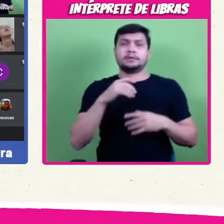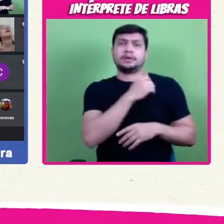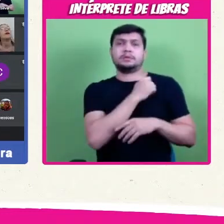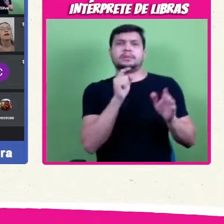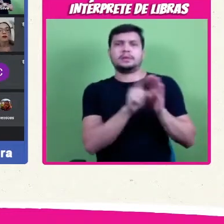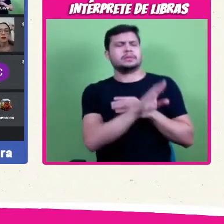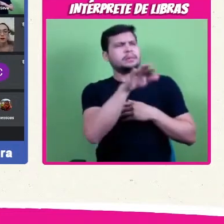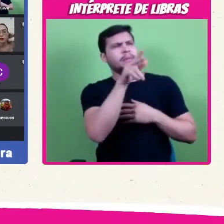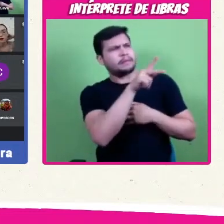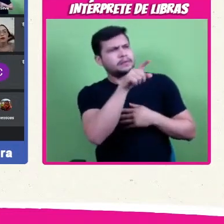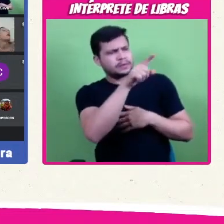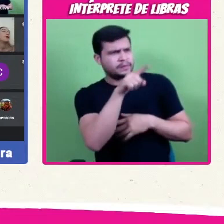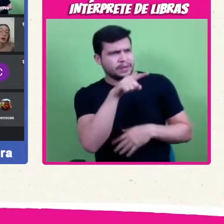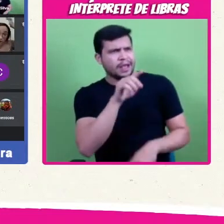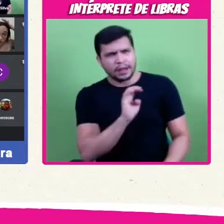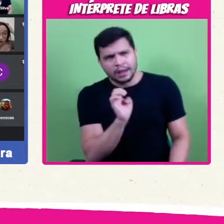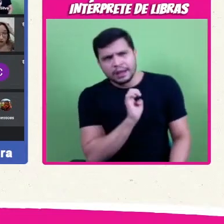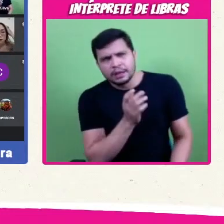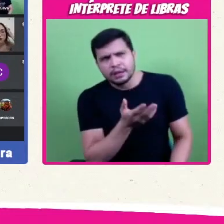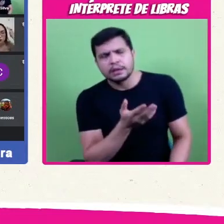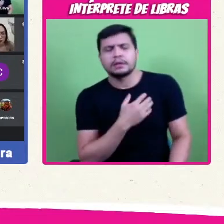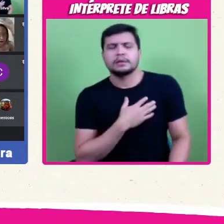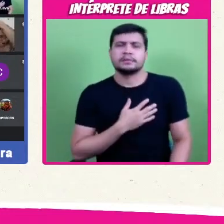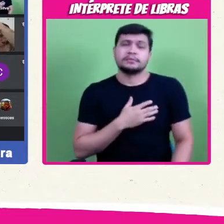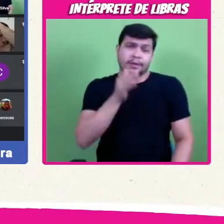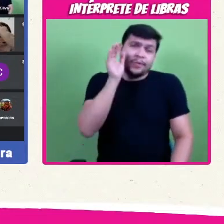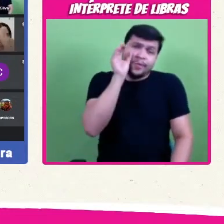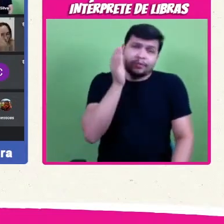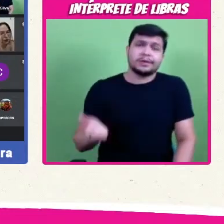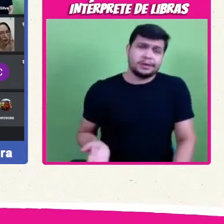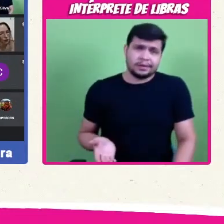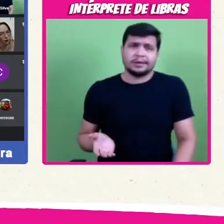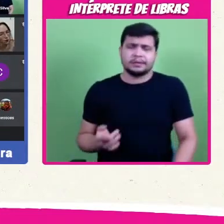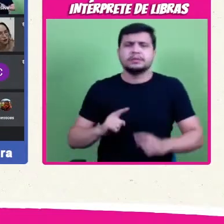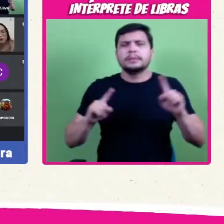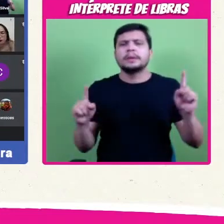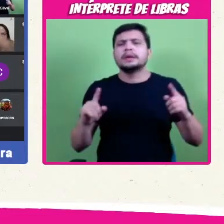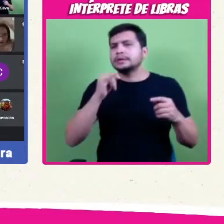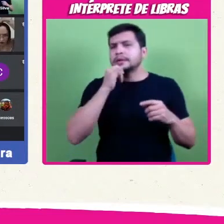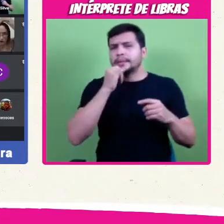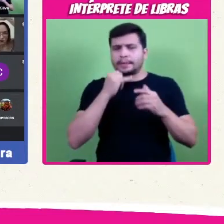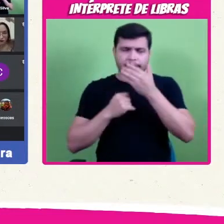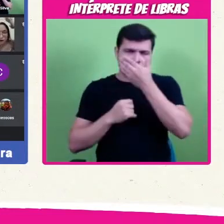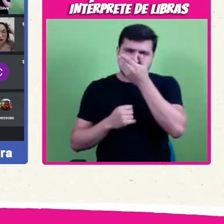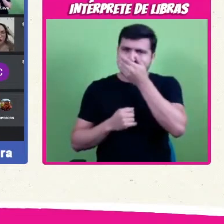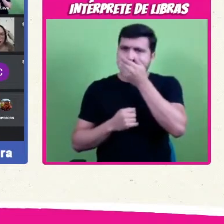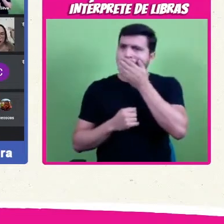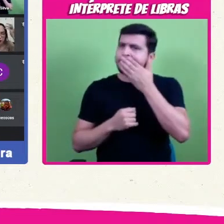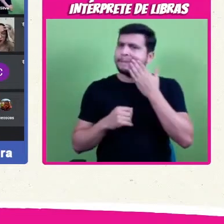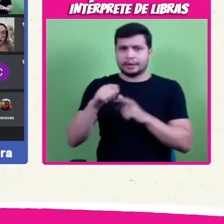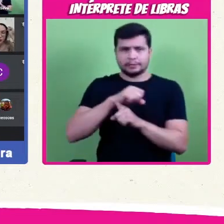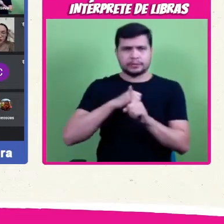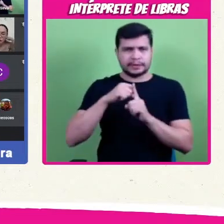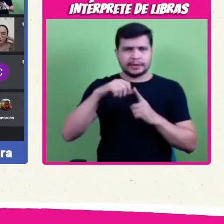essa curiosidade, né? Mas como a gente vive nessa sociedade que discrimina, o professor,